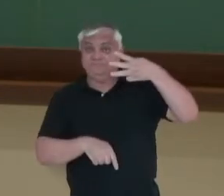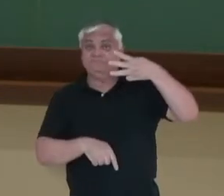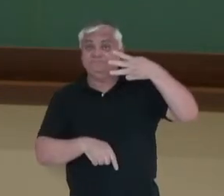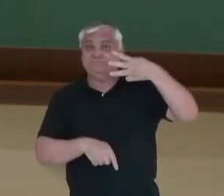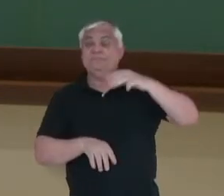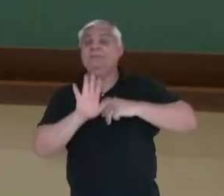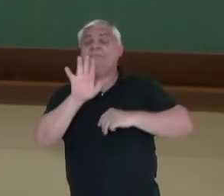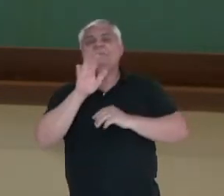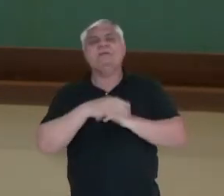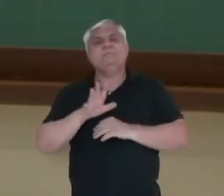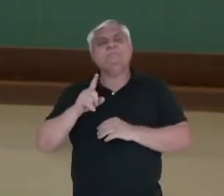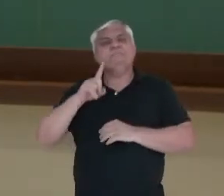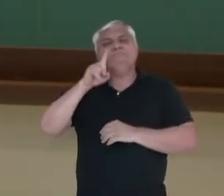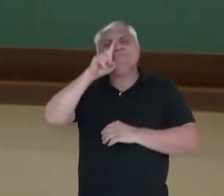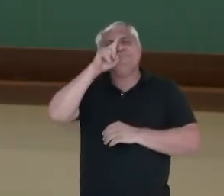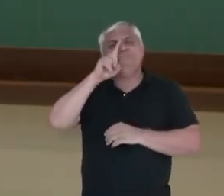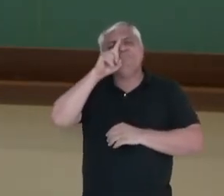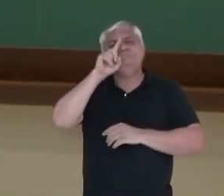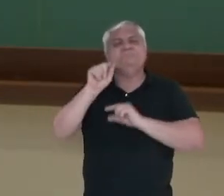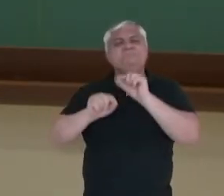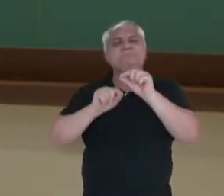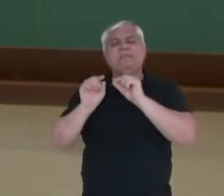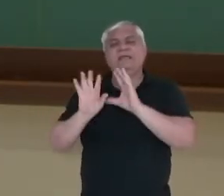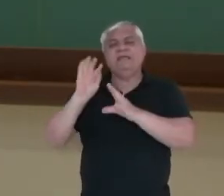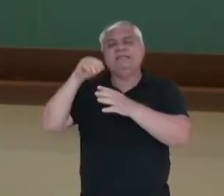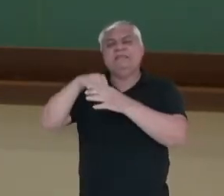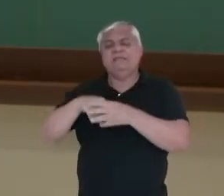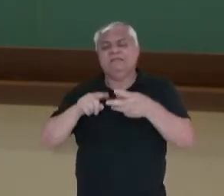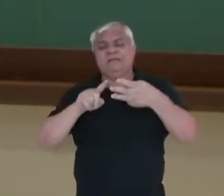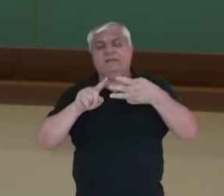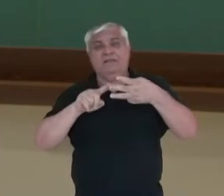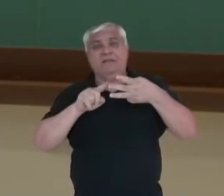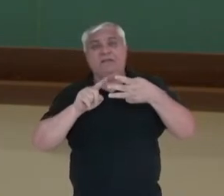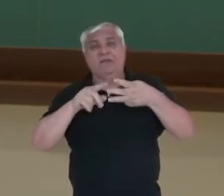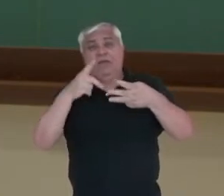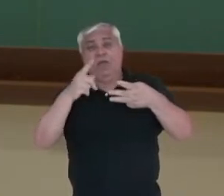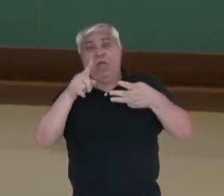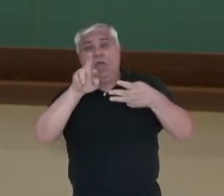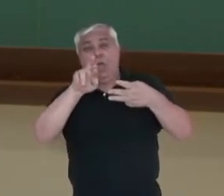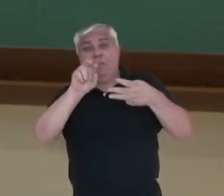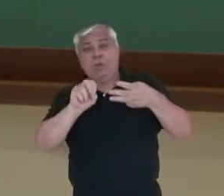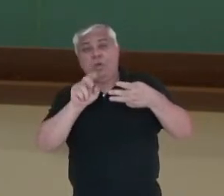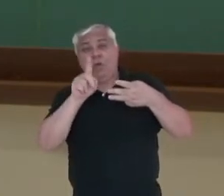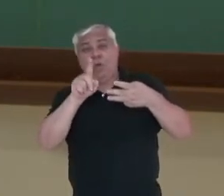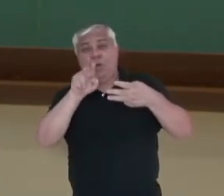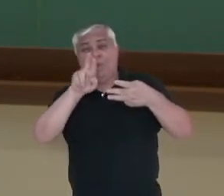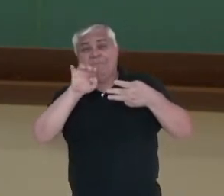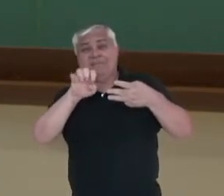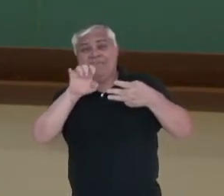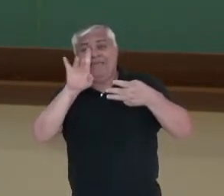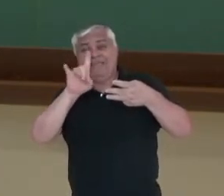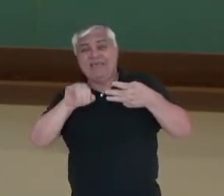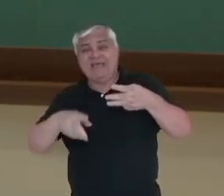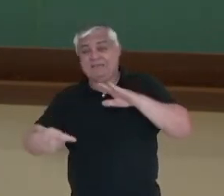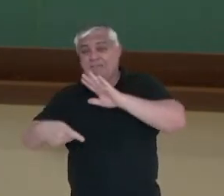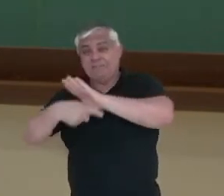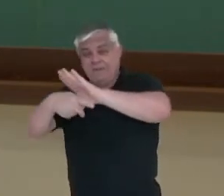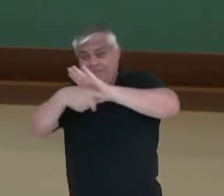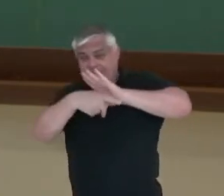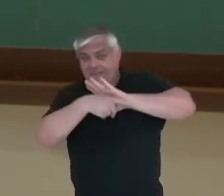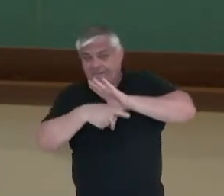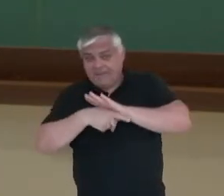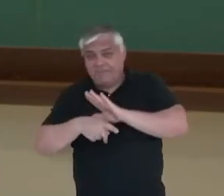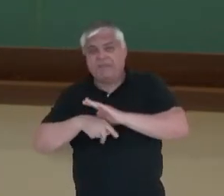gente coloca principalmente o advento da propriedade. A partir do momento em que a propriedade, essa propriedade garantida